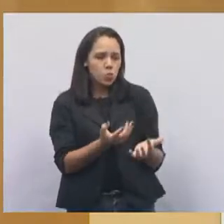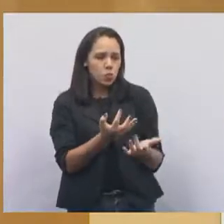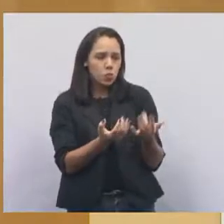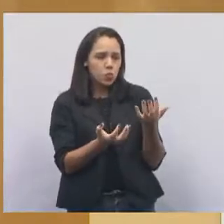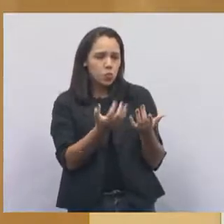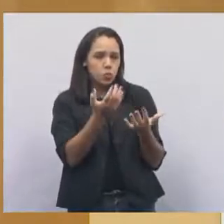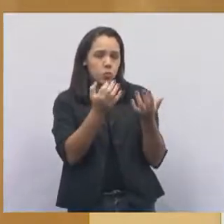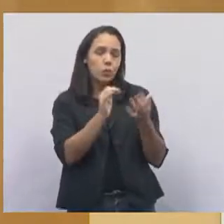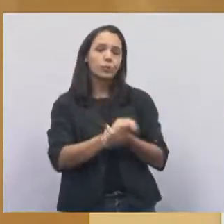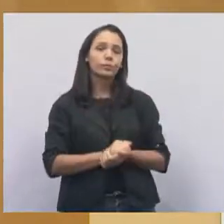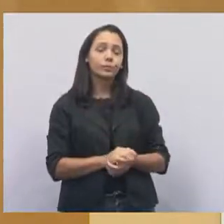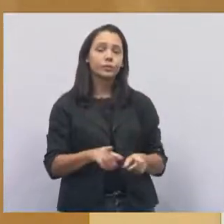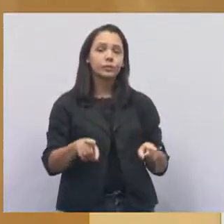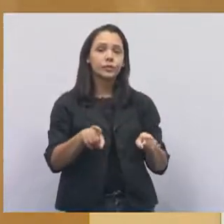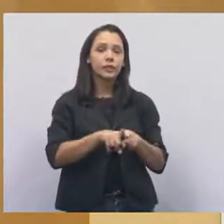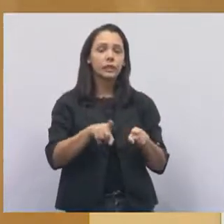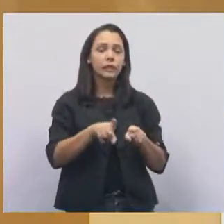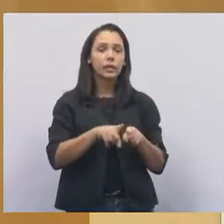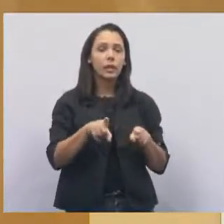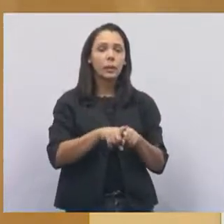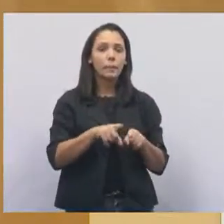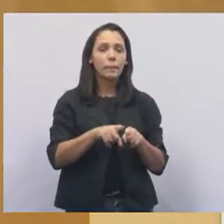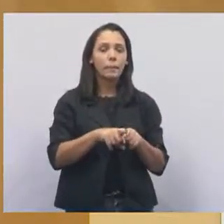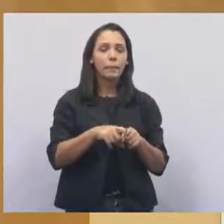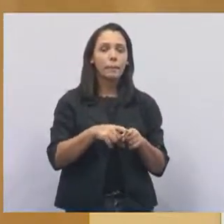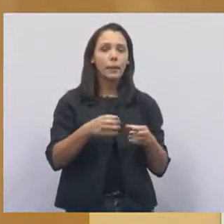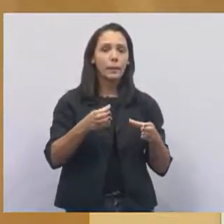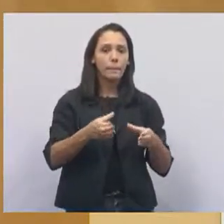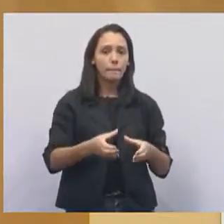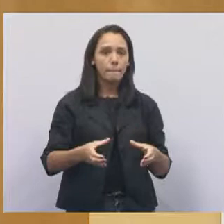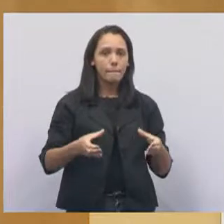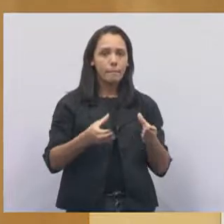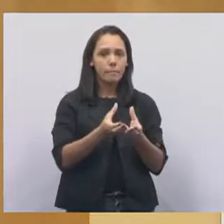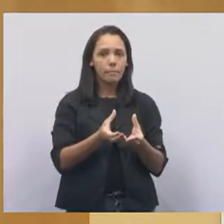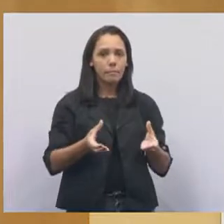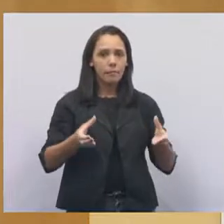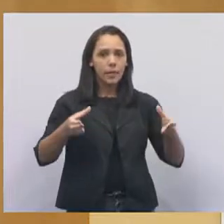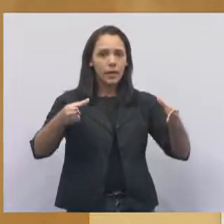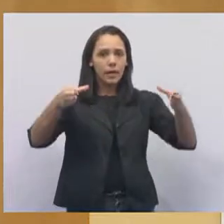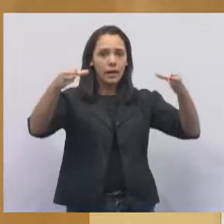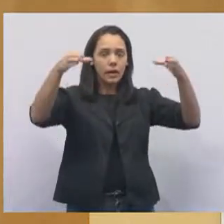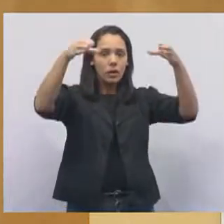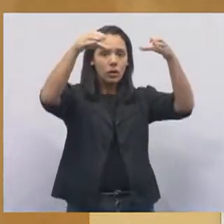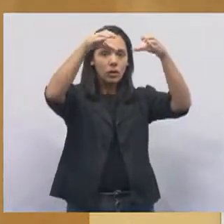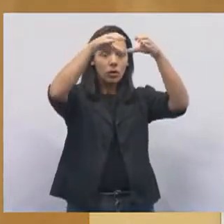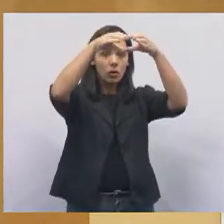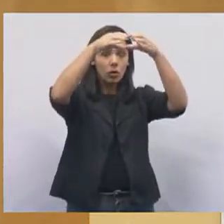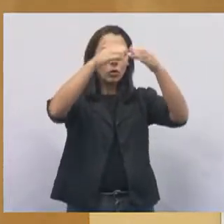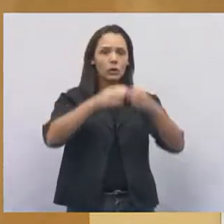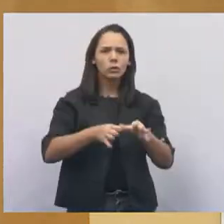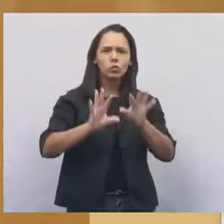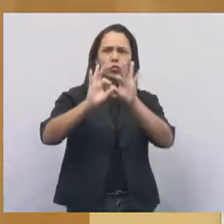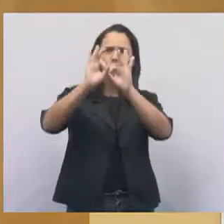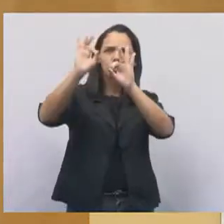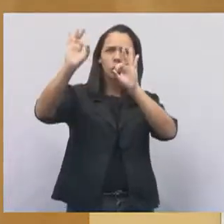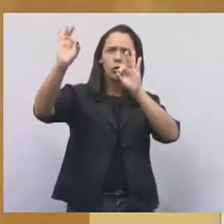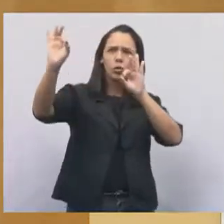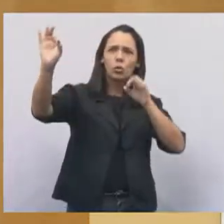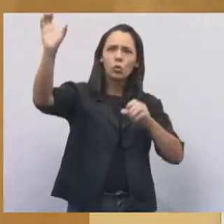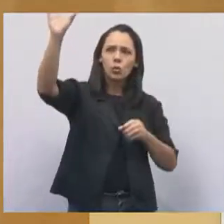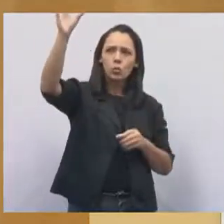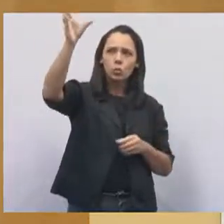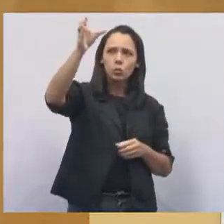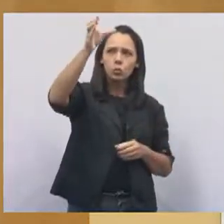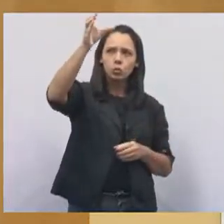balões Outro dia eu vi balões eles vende longe de toda cidade aqui ele é um perigo se eu não me engano foi aqui em